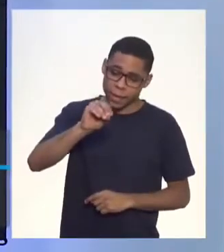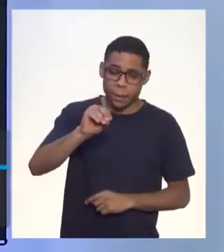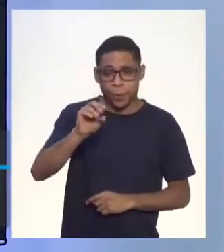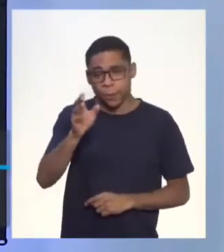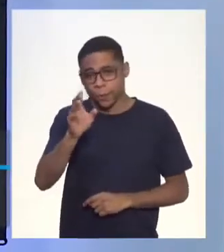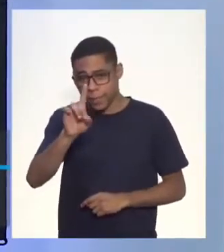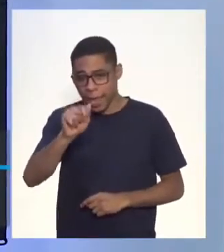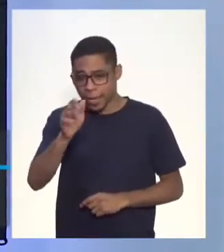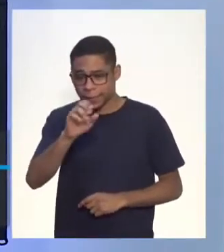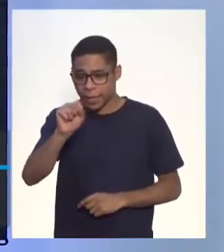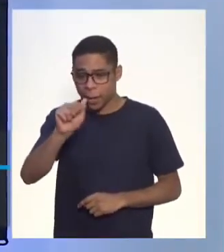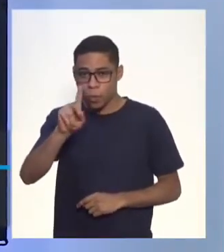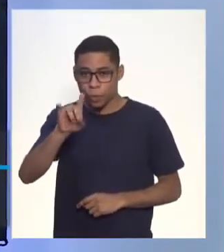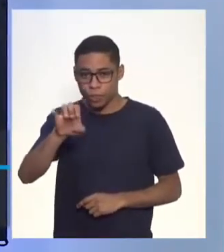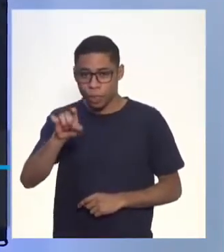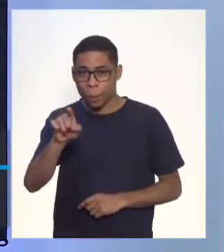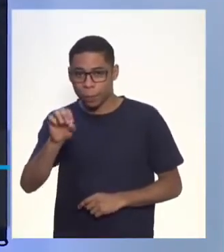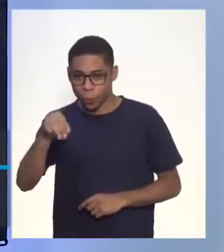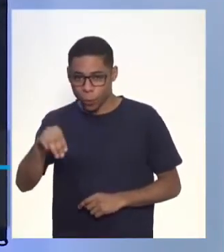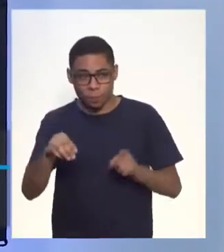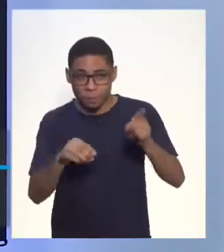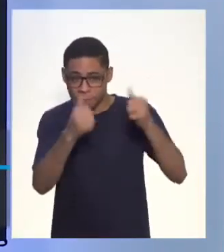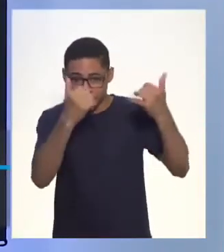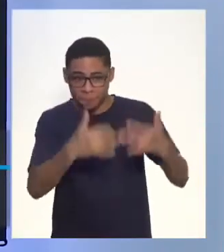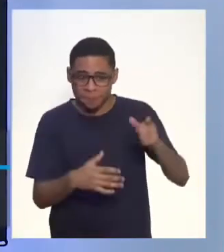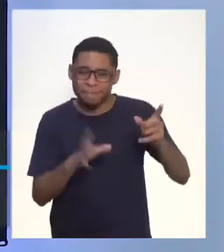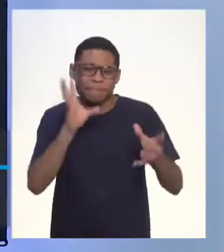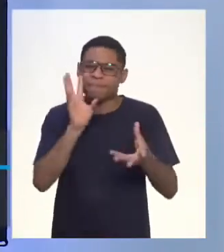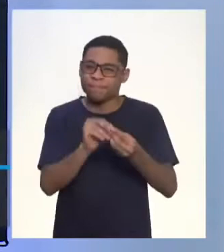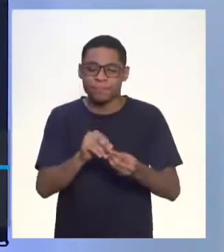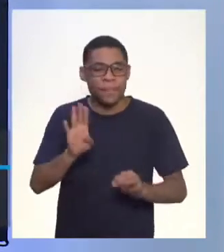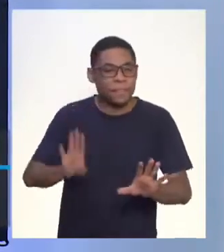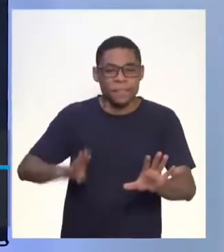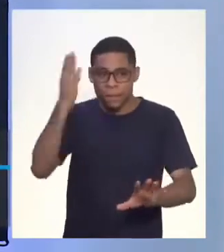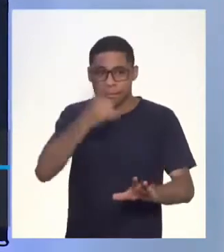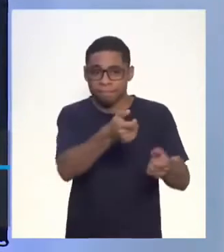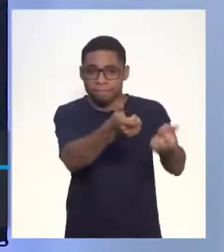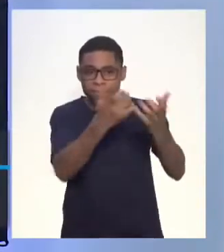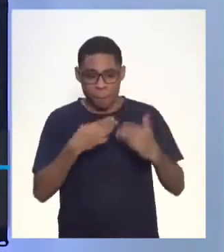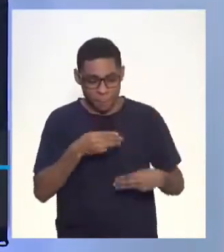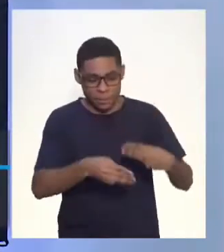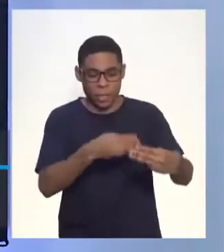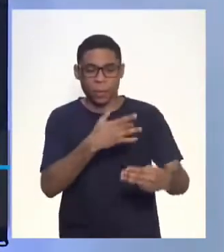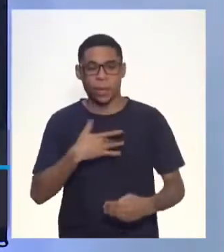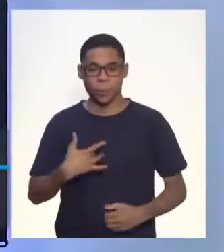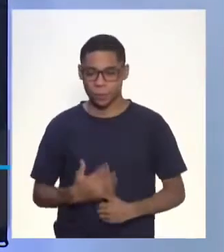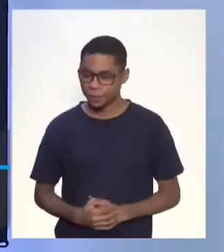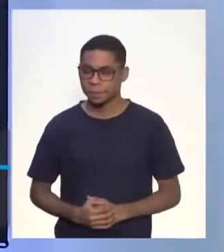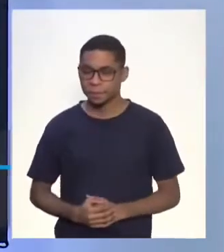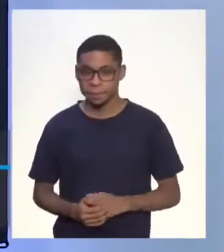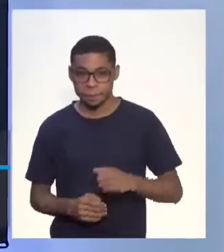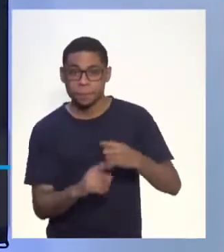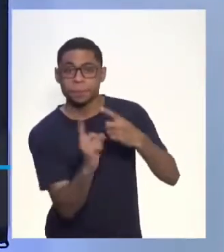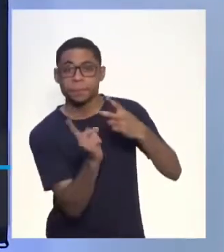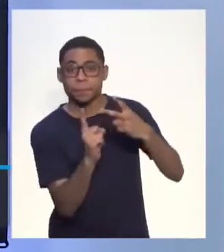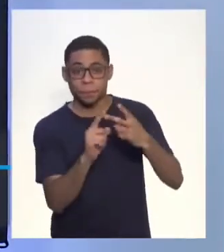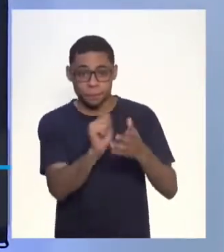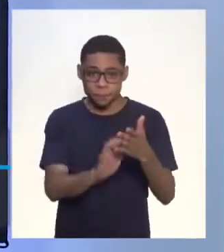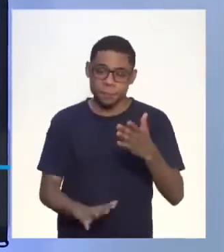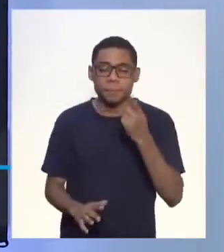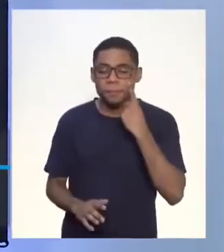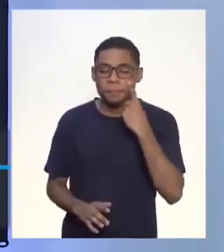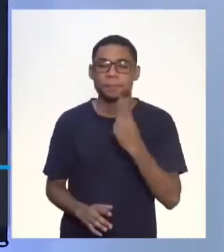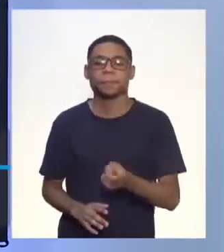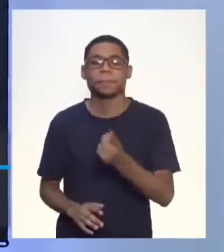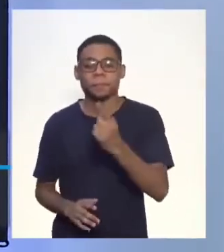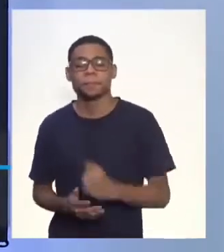não previne coronavírus, então é fake. E para a segunda, nós vamos para a segunda atividade, tá? Nessa segunda